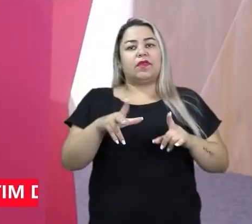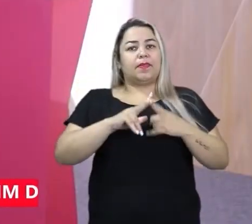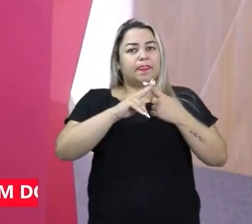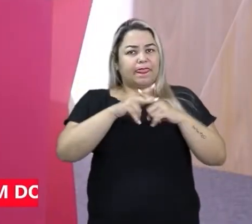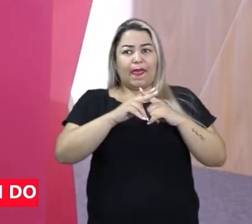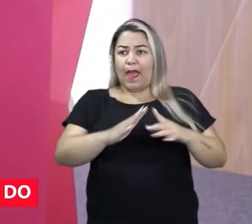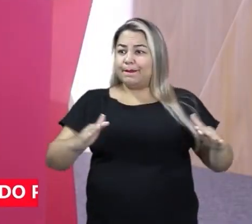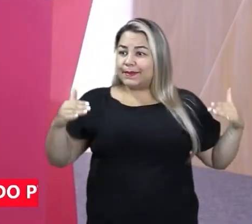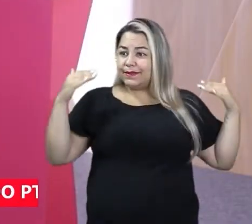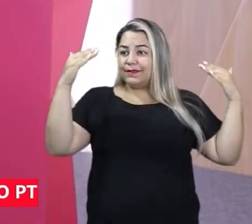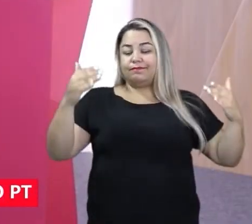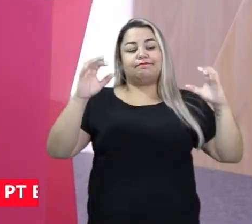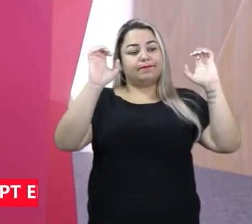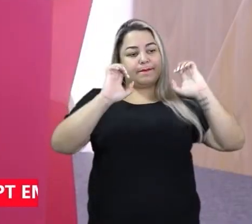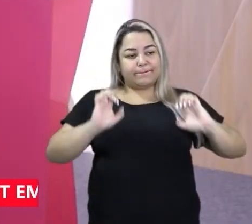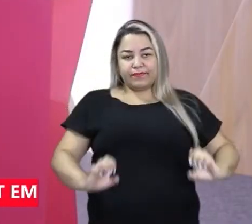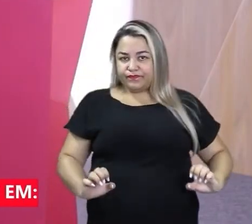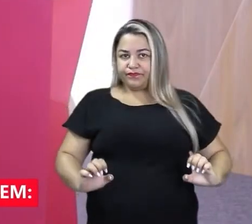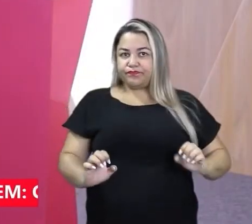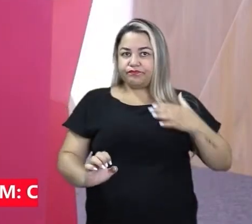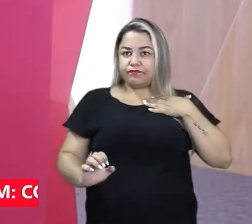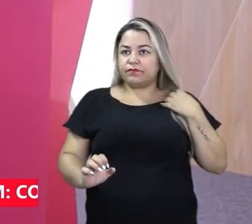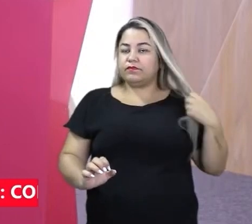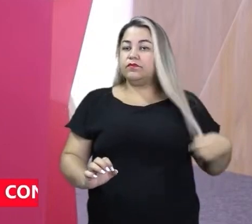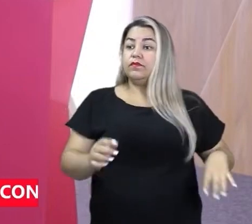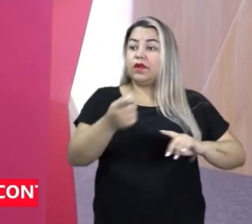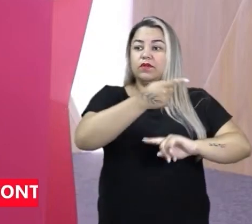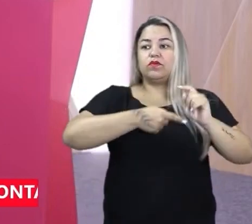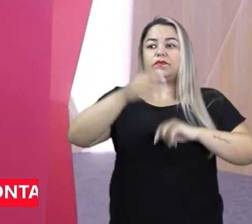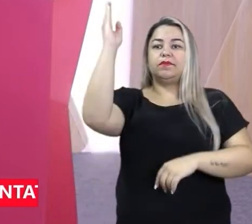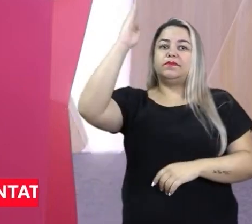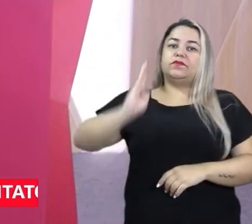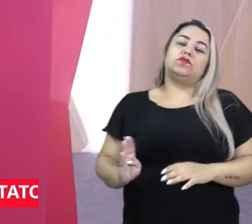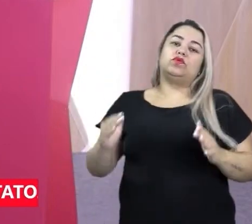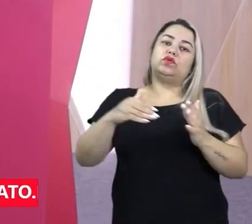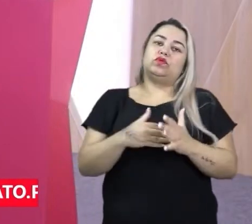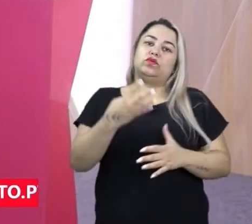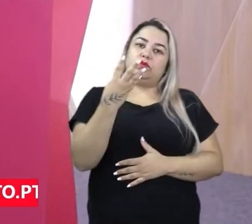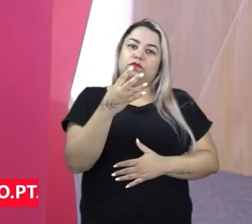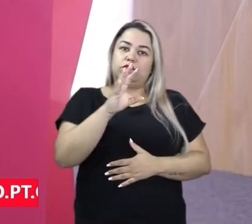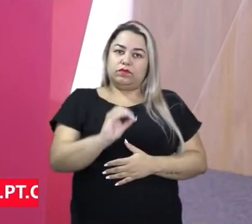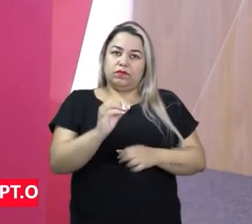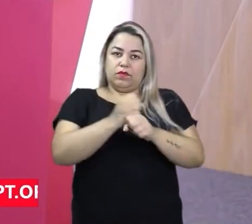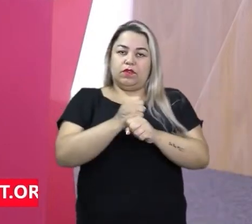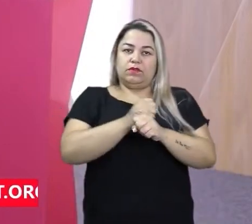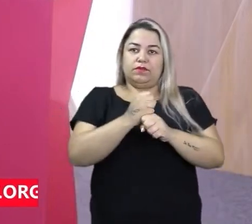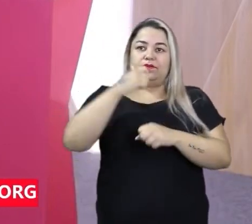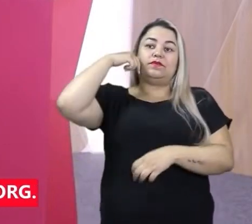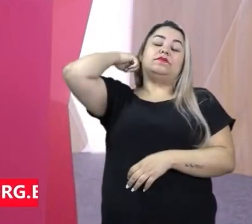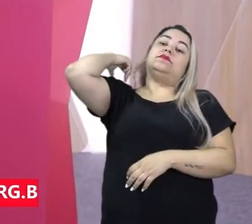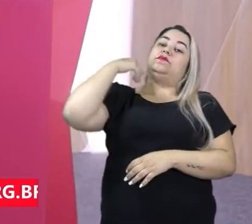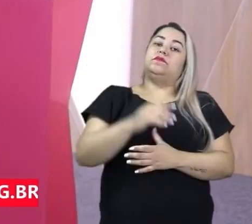reforma estruturante para a economia brasileira nos últimos 40 anos.